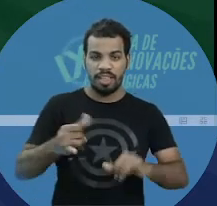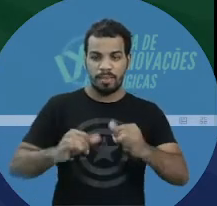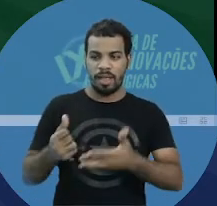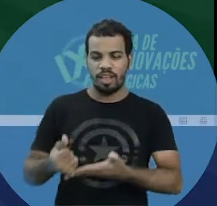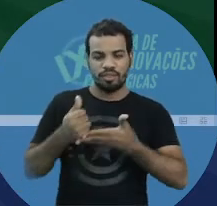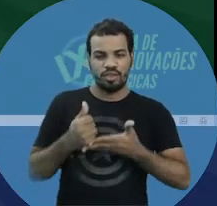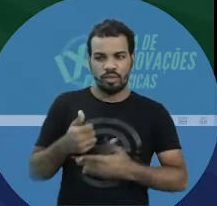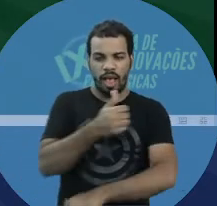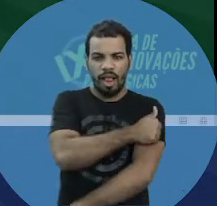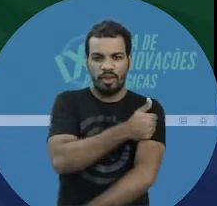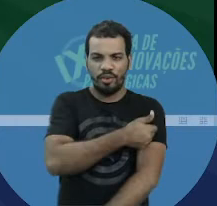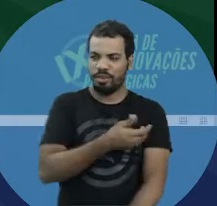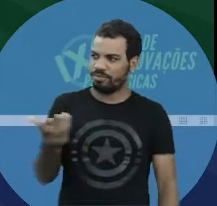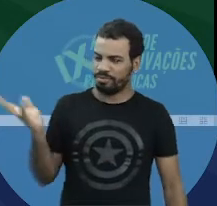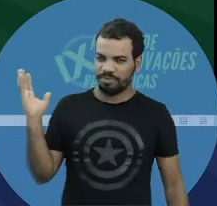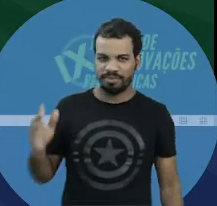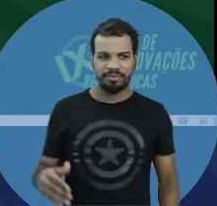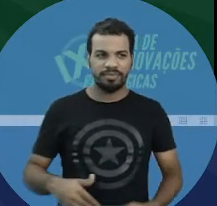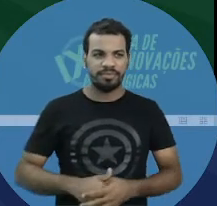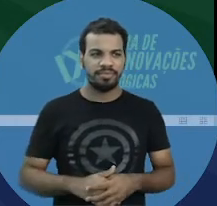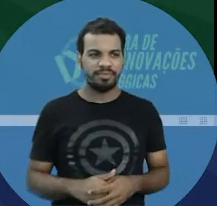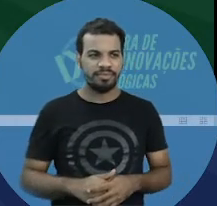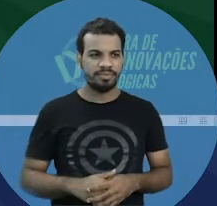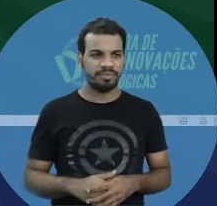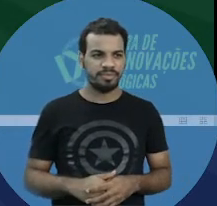alunos, né? E